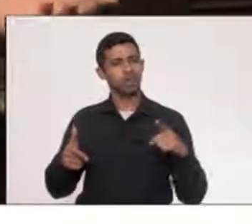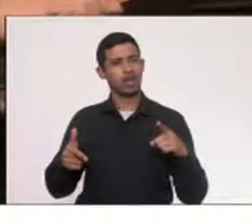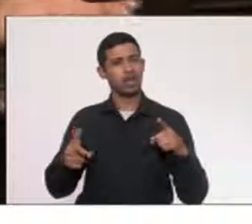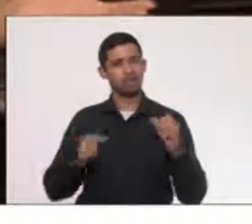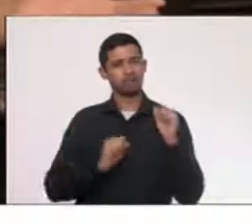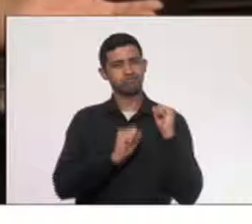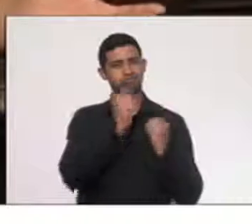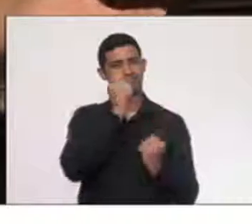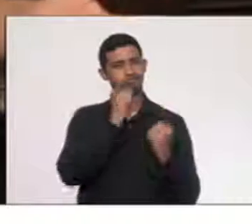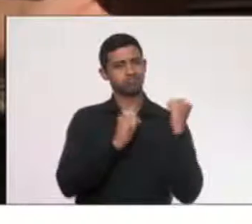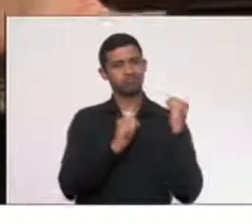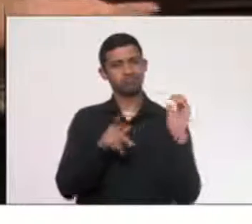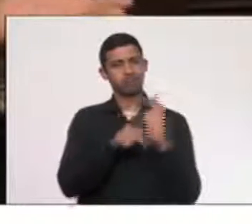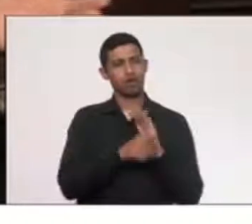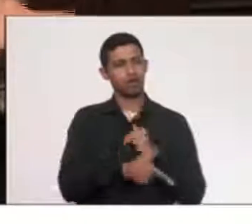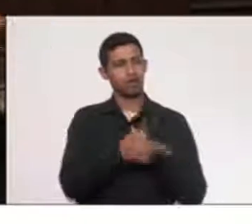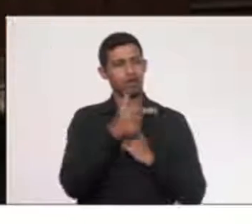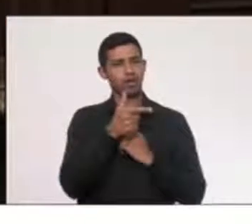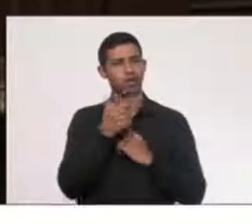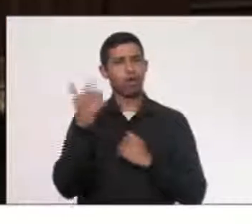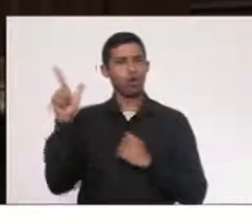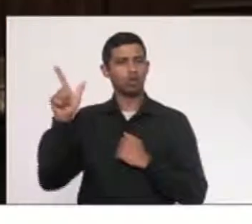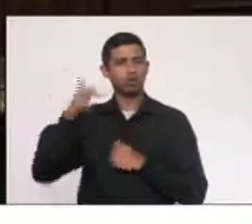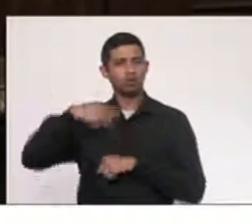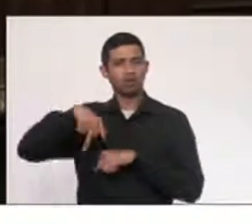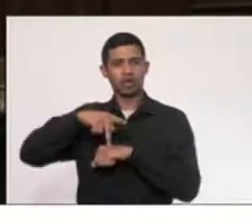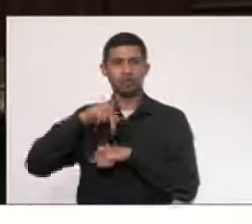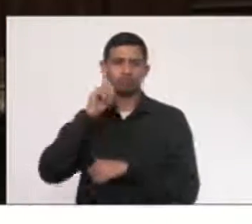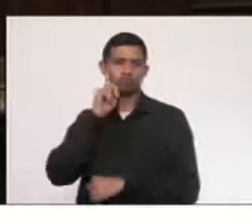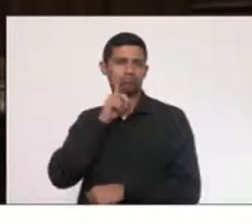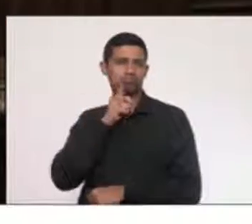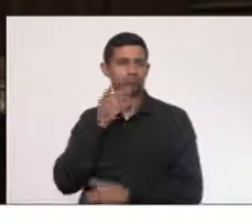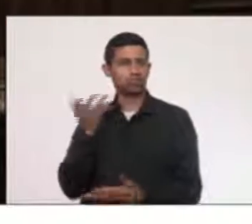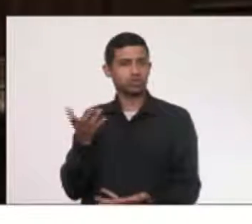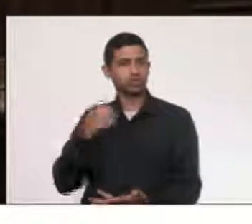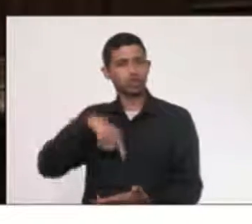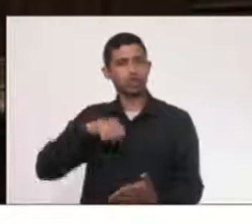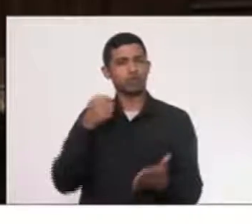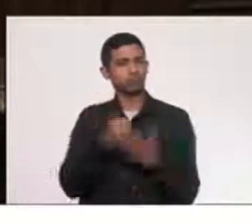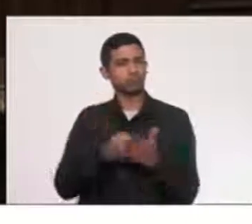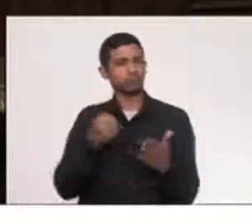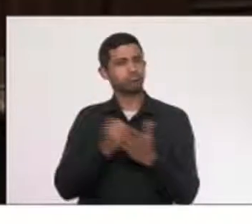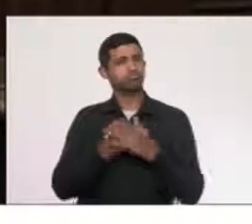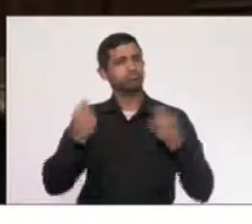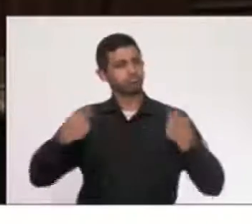indústrias armamentistas norte-americanas. Nós precisamos começar a cobrar